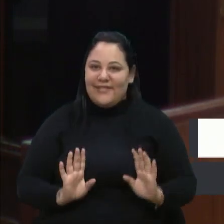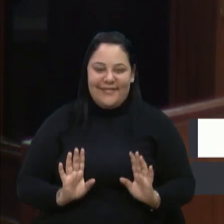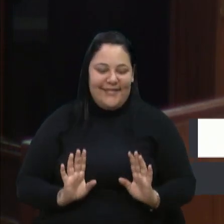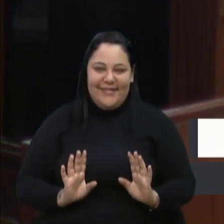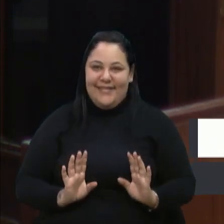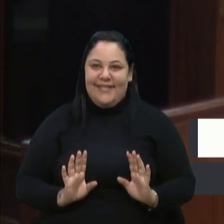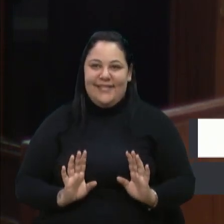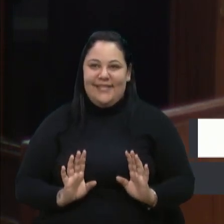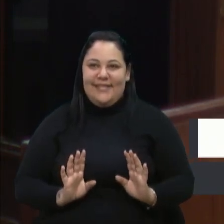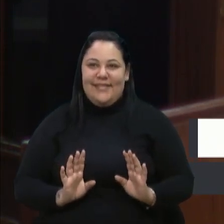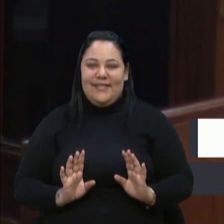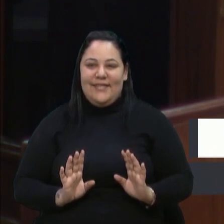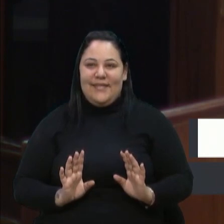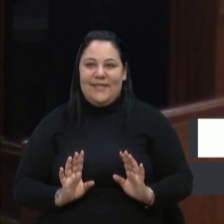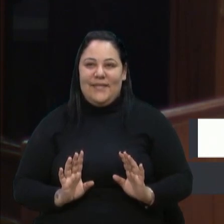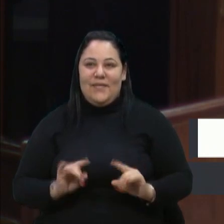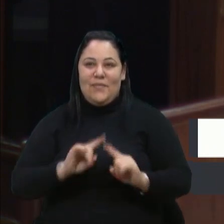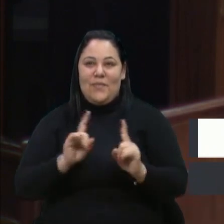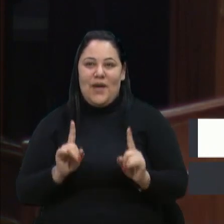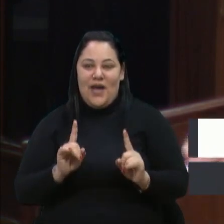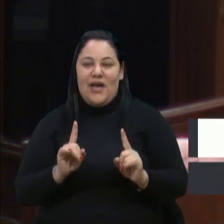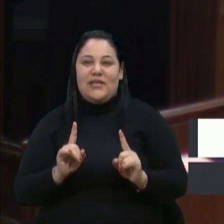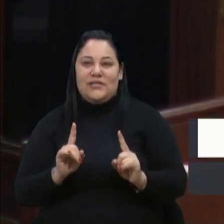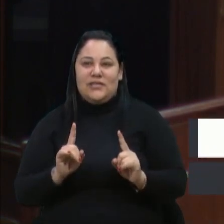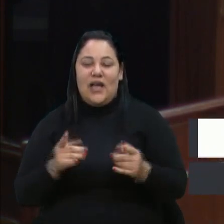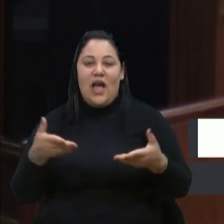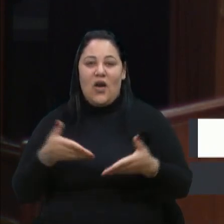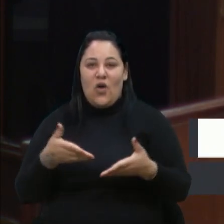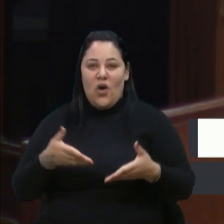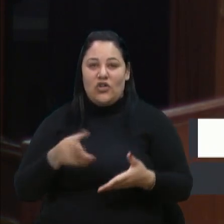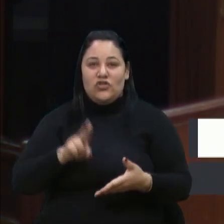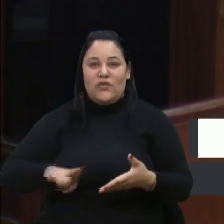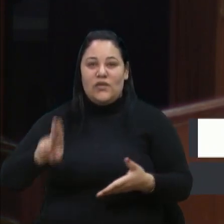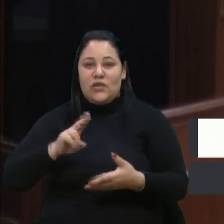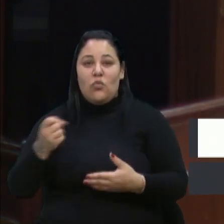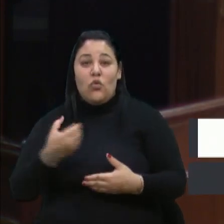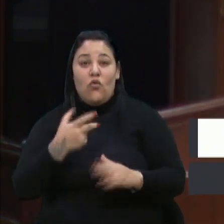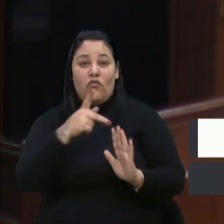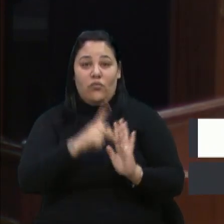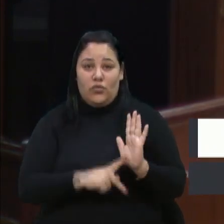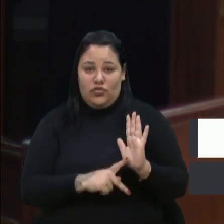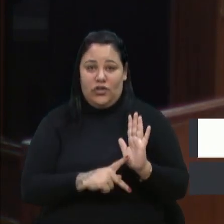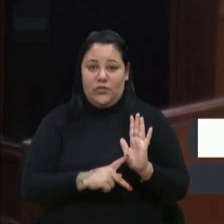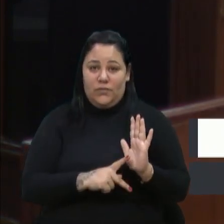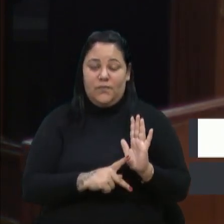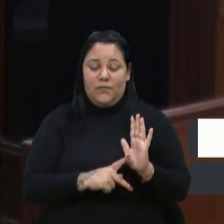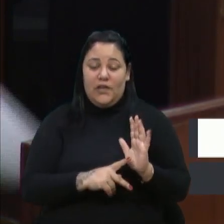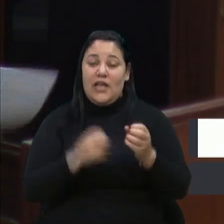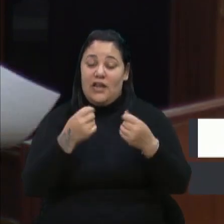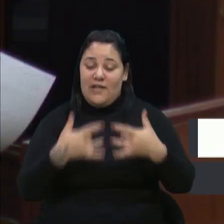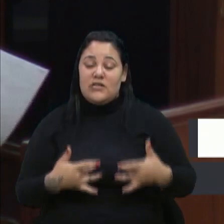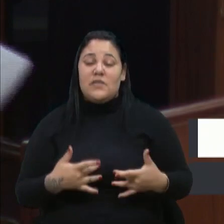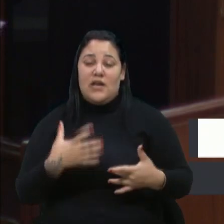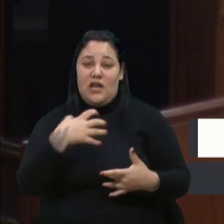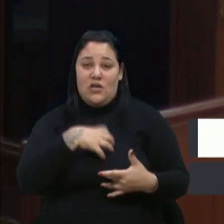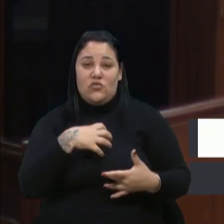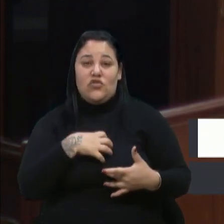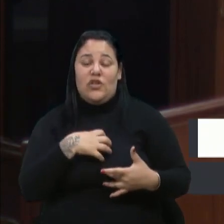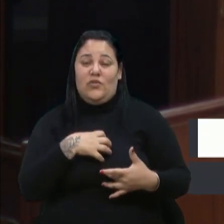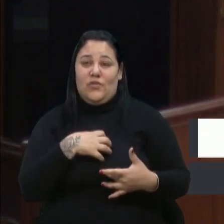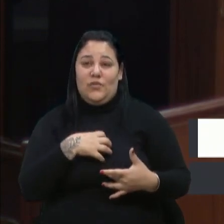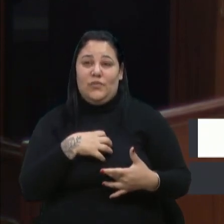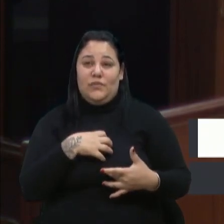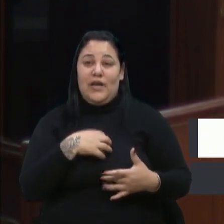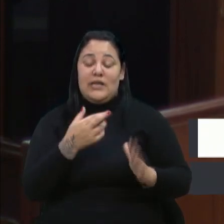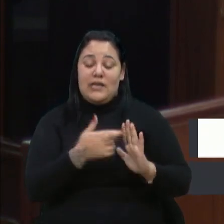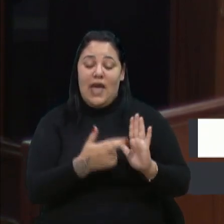usado agora, mas como forma de vedação nesse novo processo, né? E as áreas, apesar de